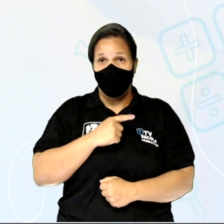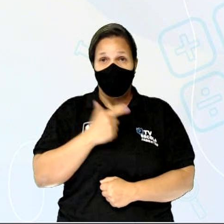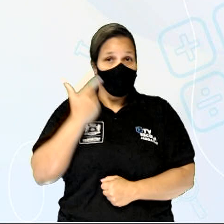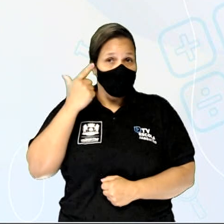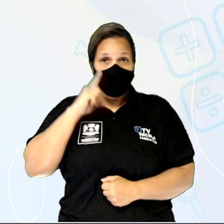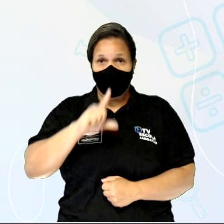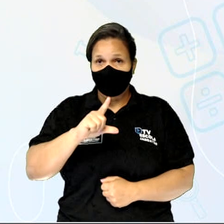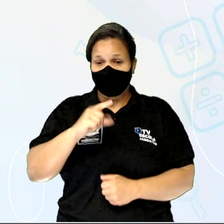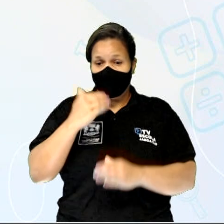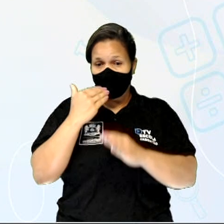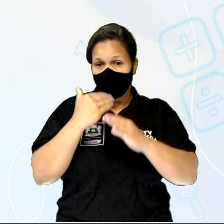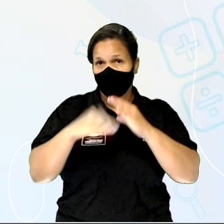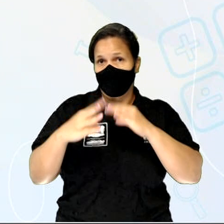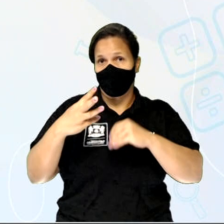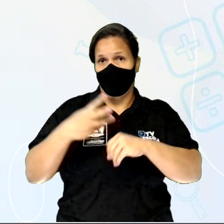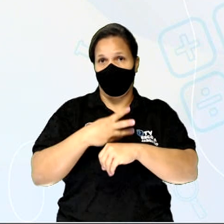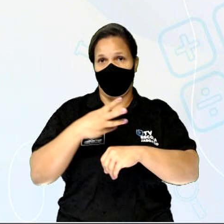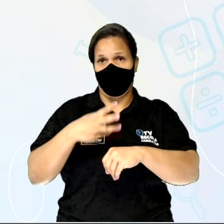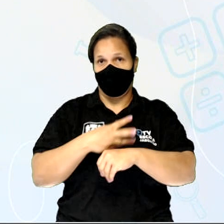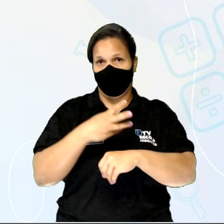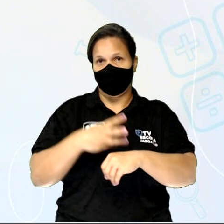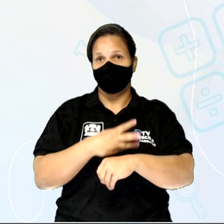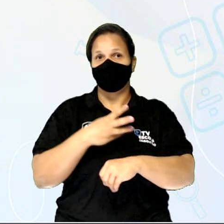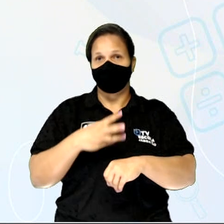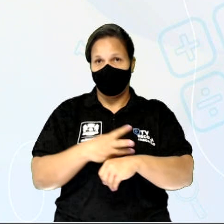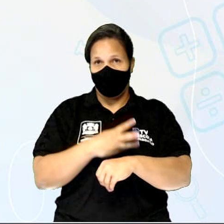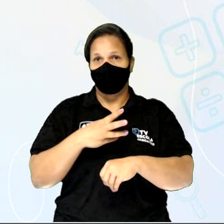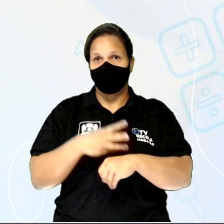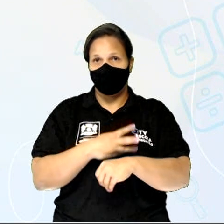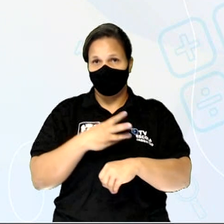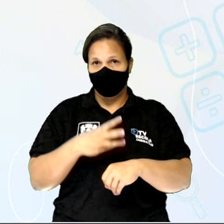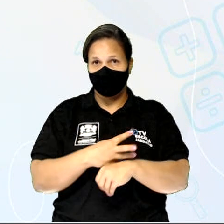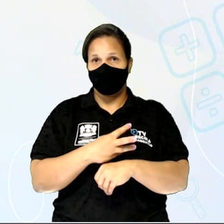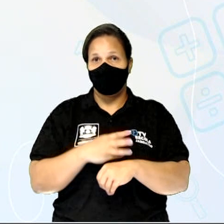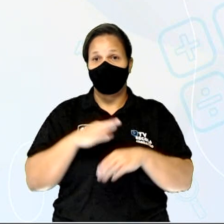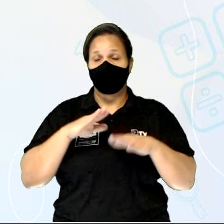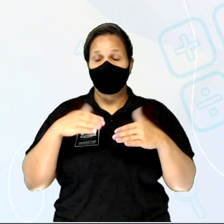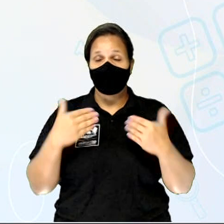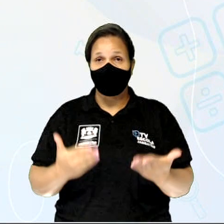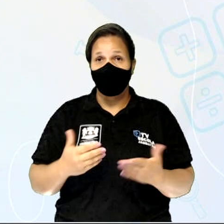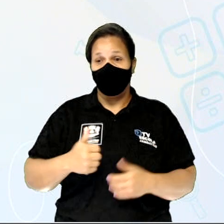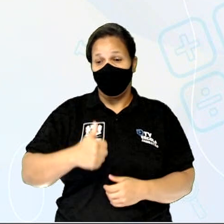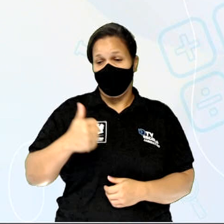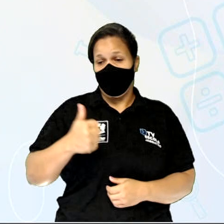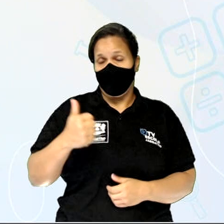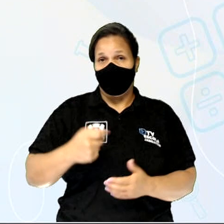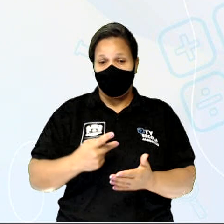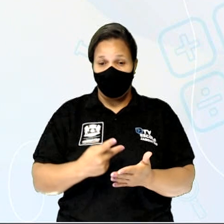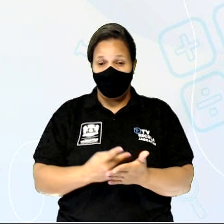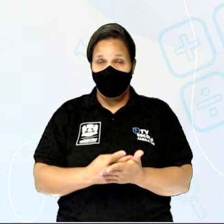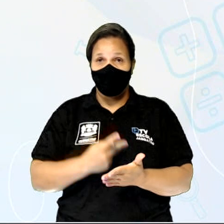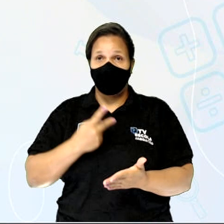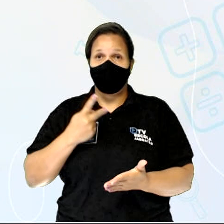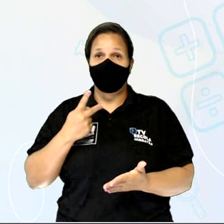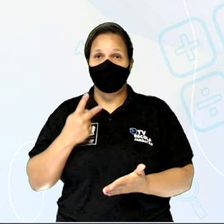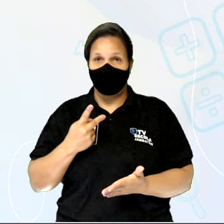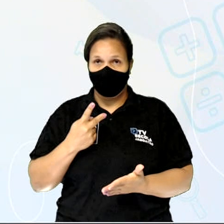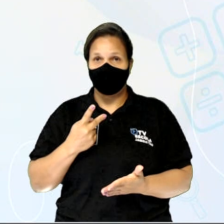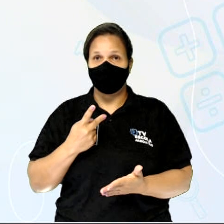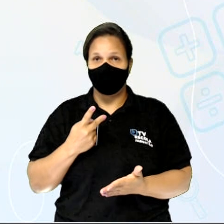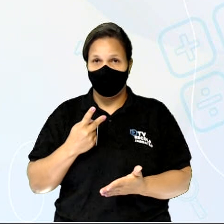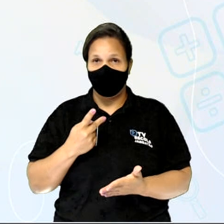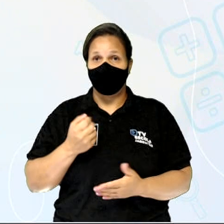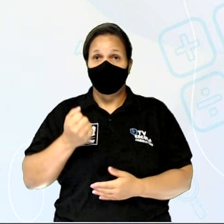Então percebam que aí primeiro tem que haver a situação de se eu precisar de ajuda com